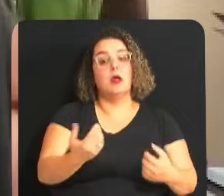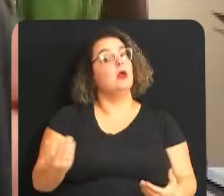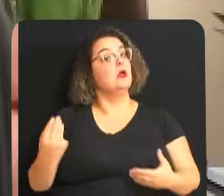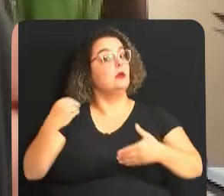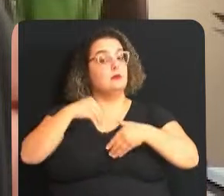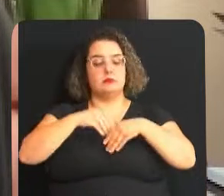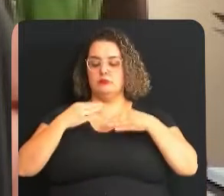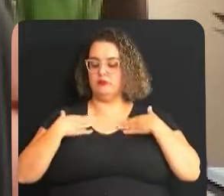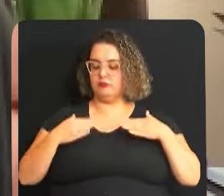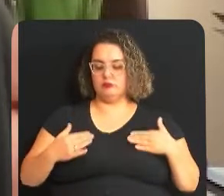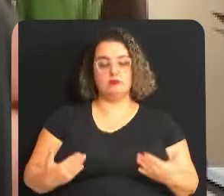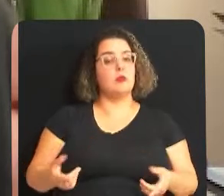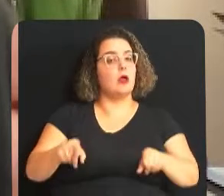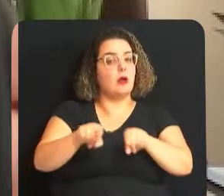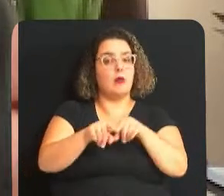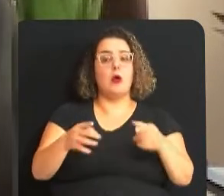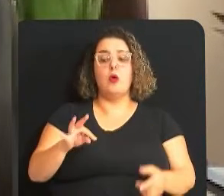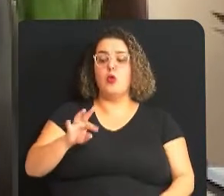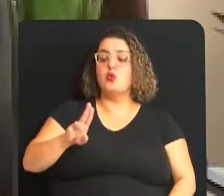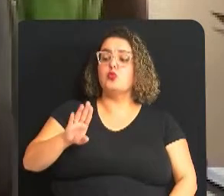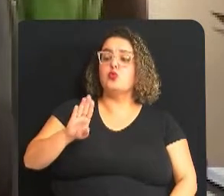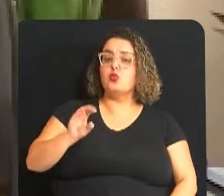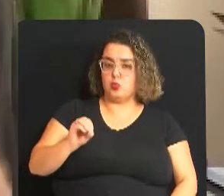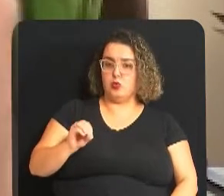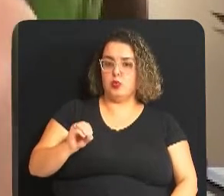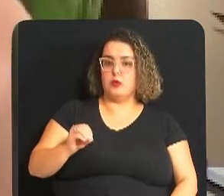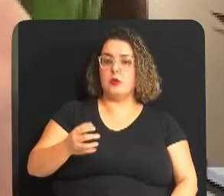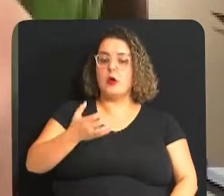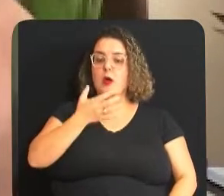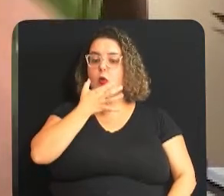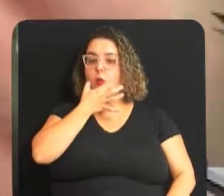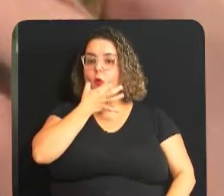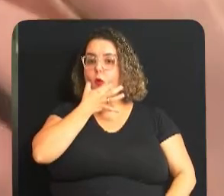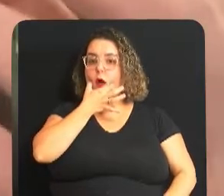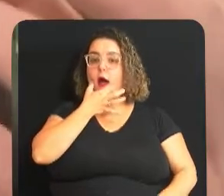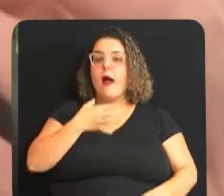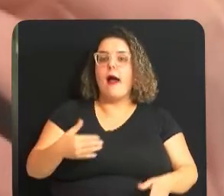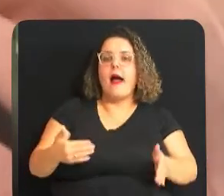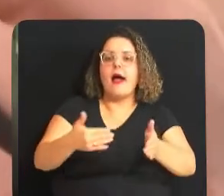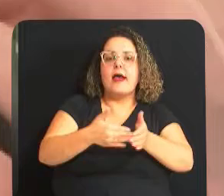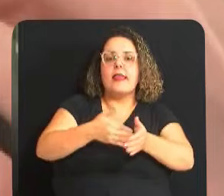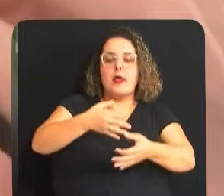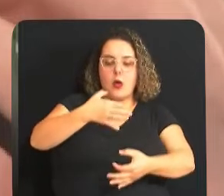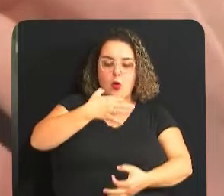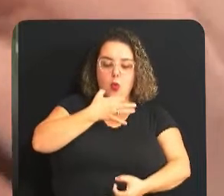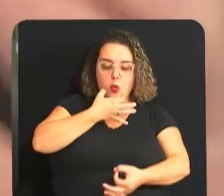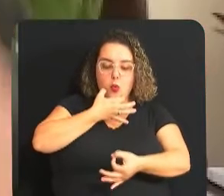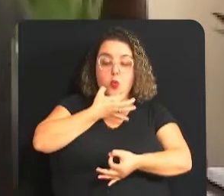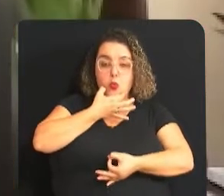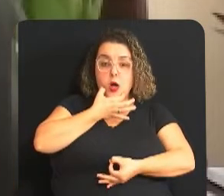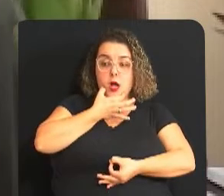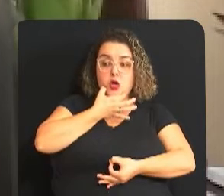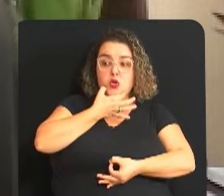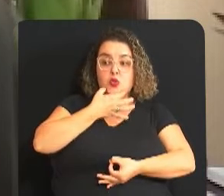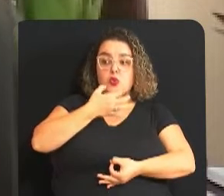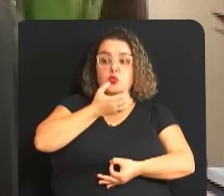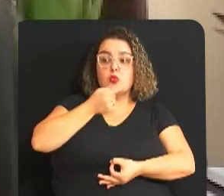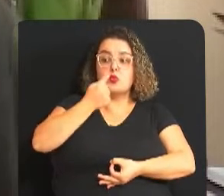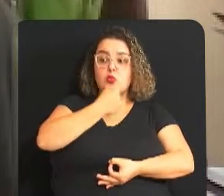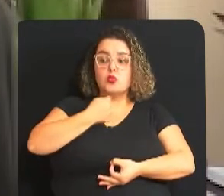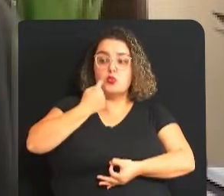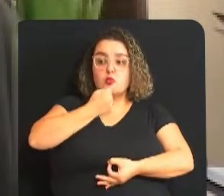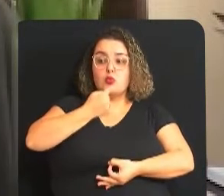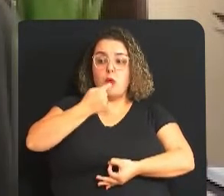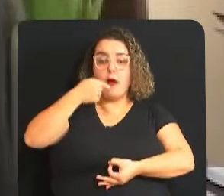tubo digestivo, que da boca até o ânus são 7 metros de tubo. Esse tubo